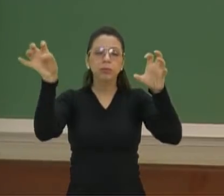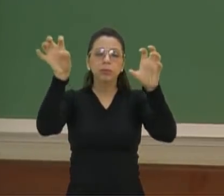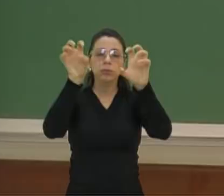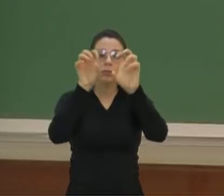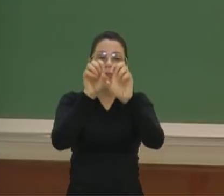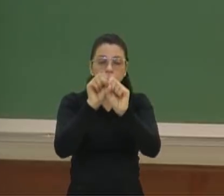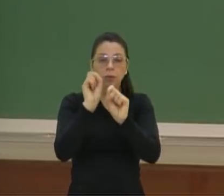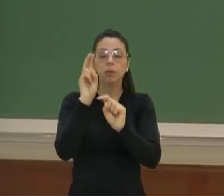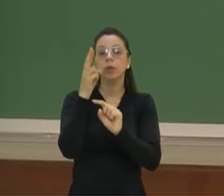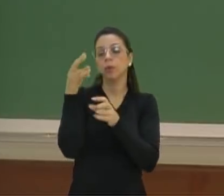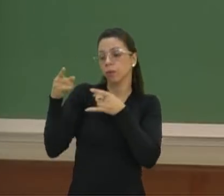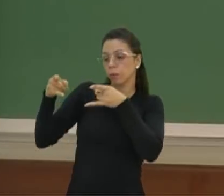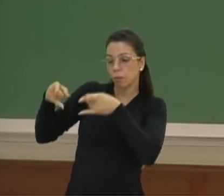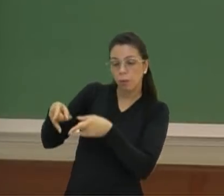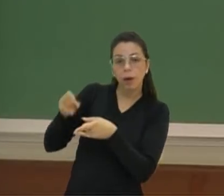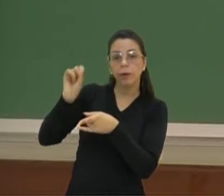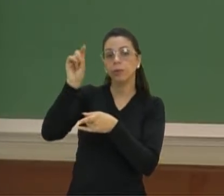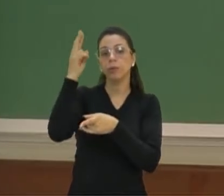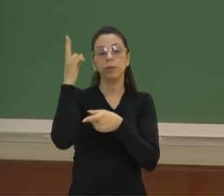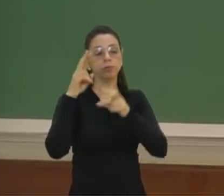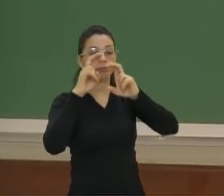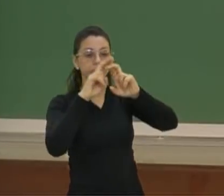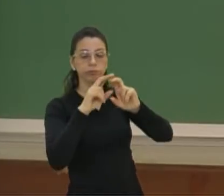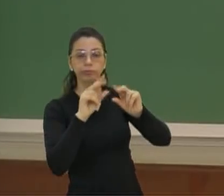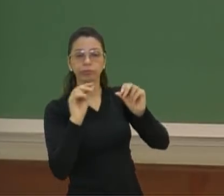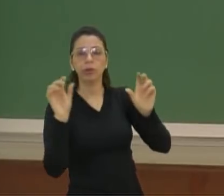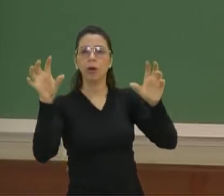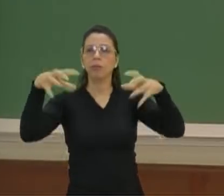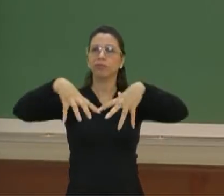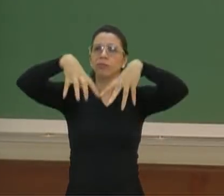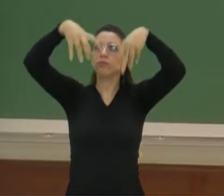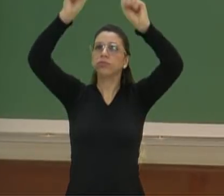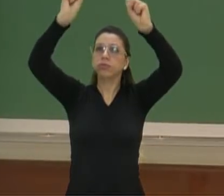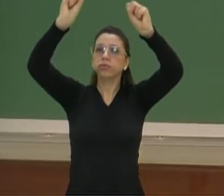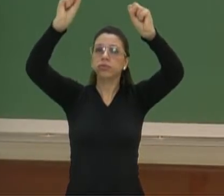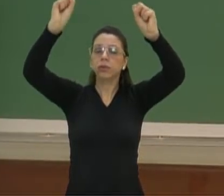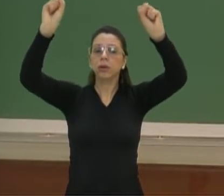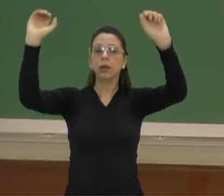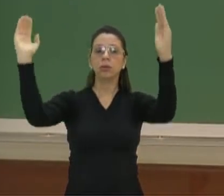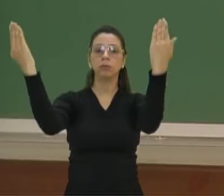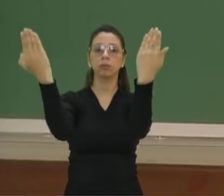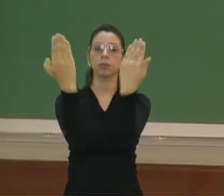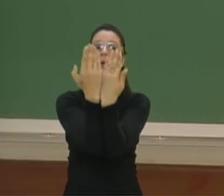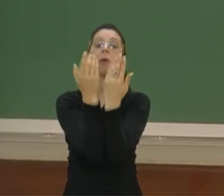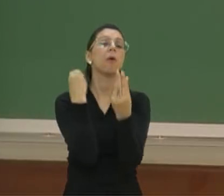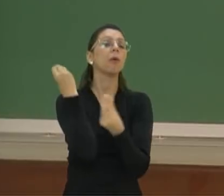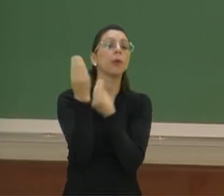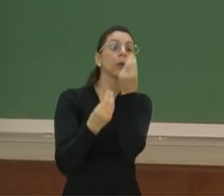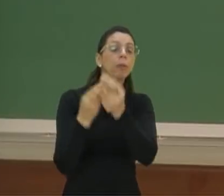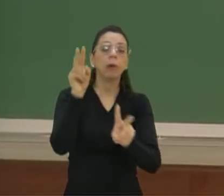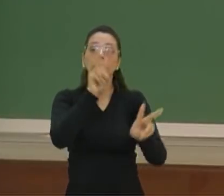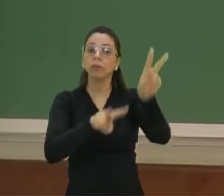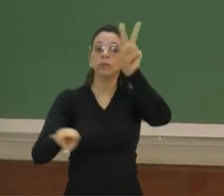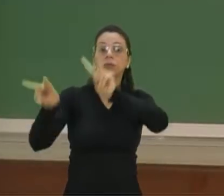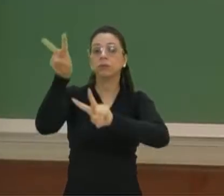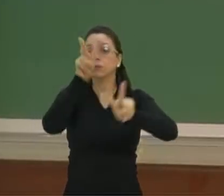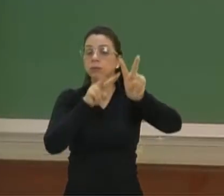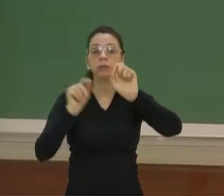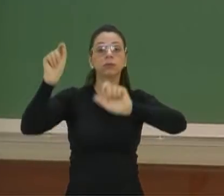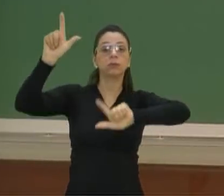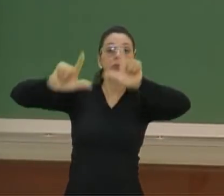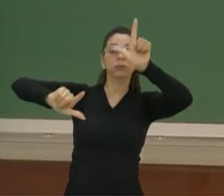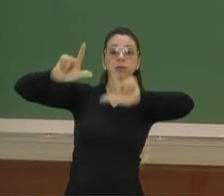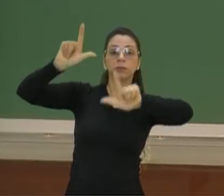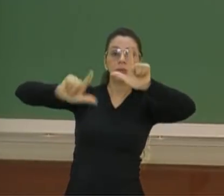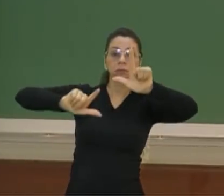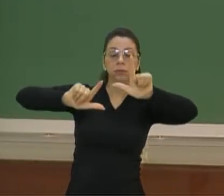na sala da tua casa, ou na cozinha, e está tudo apagado, cortinas fechadas, como que você vai enxergar a